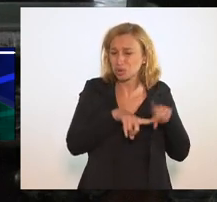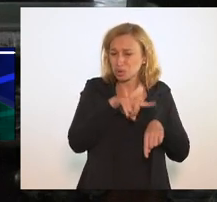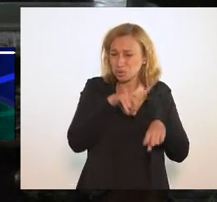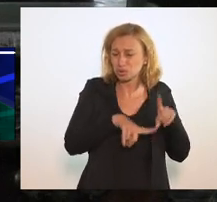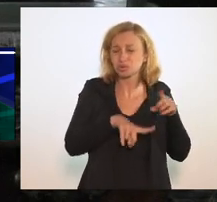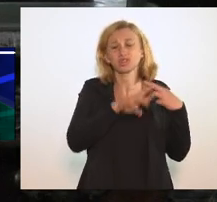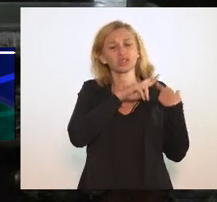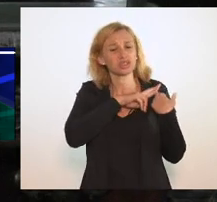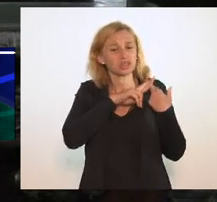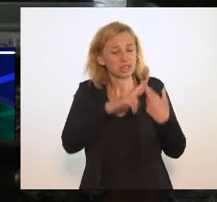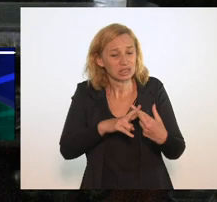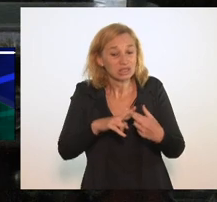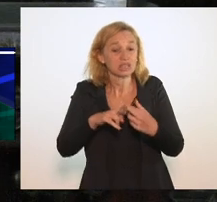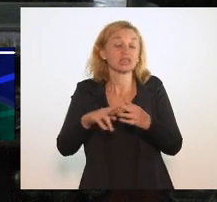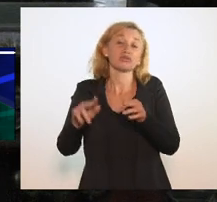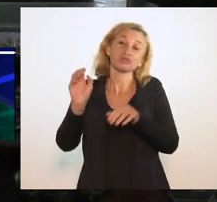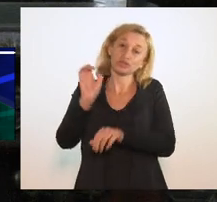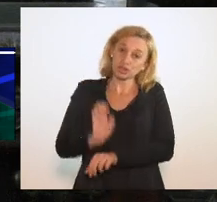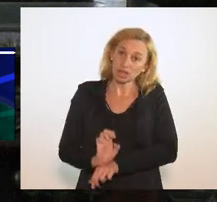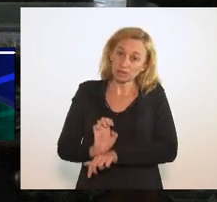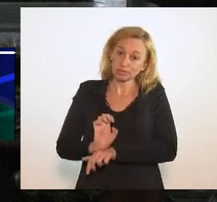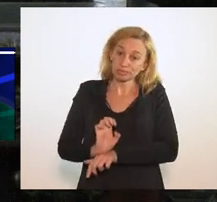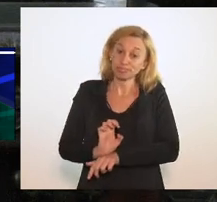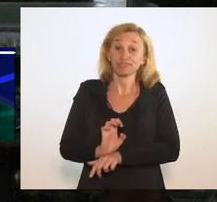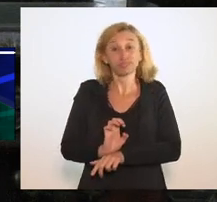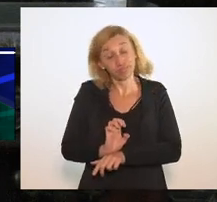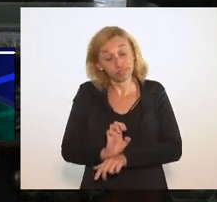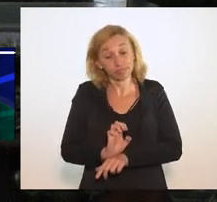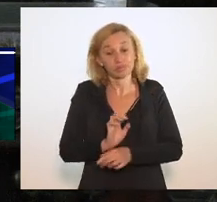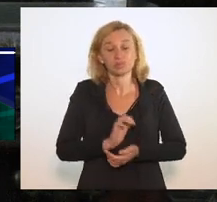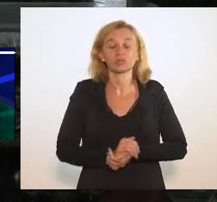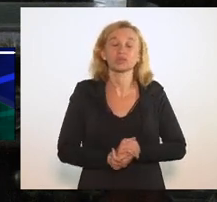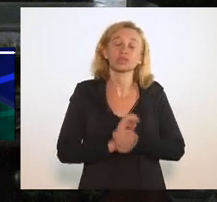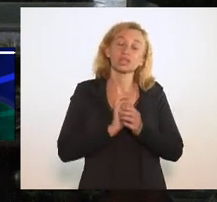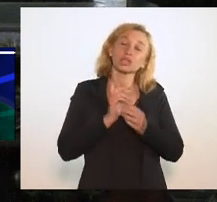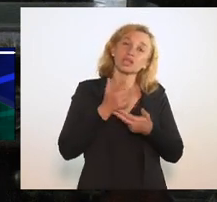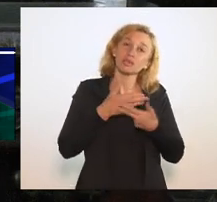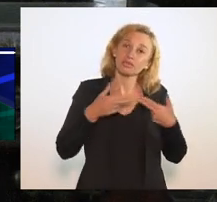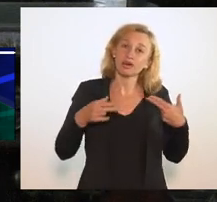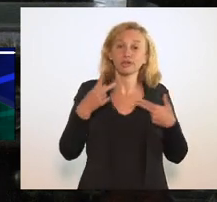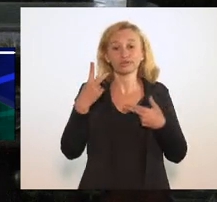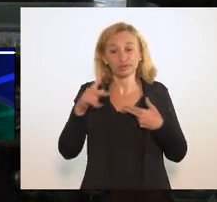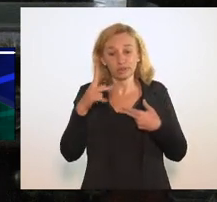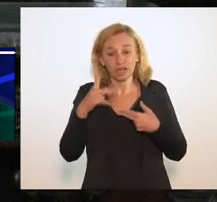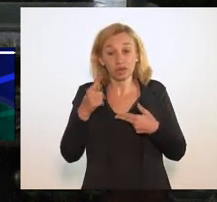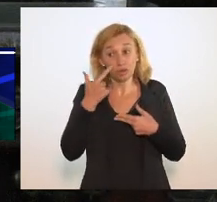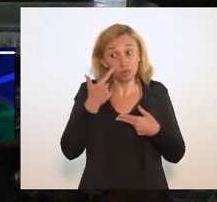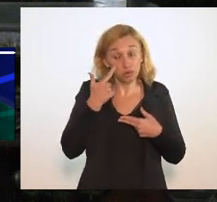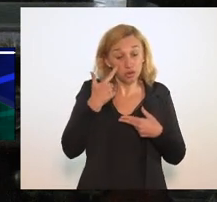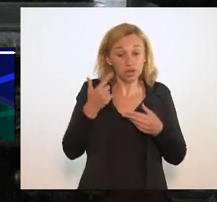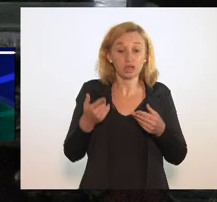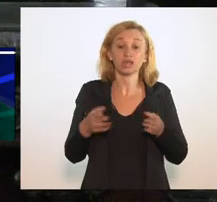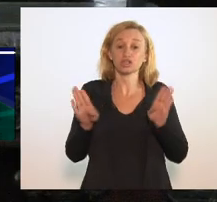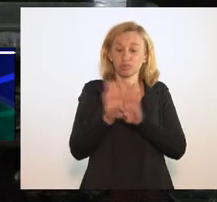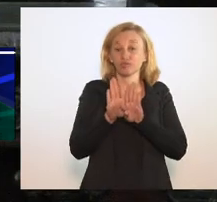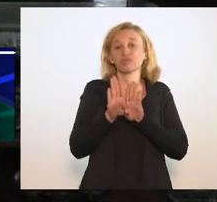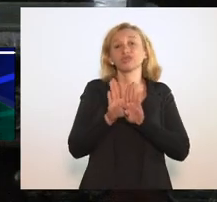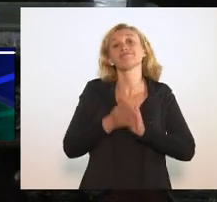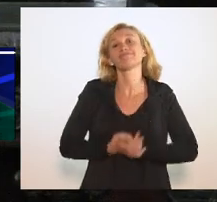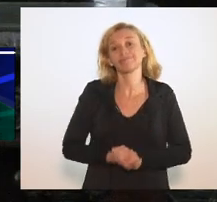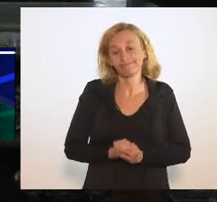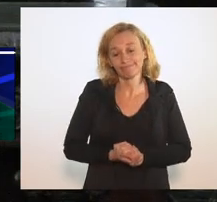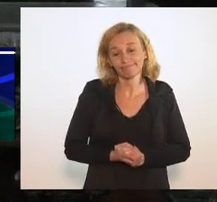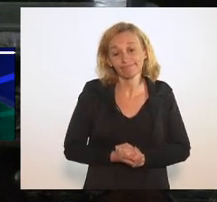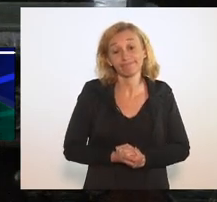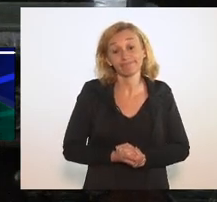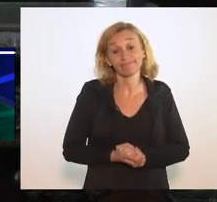de responsabilidade do Estado, e que, em muitos deles, a gente via que as portas estavam fechadas.